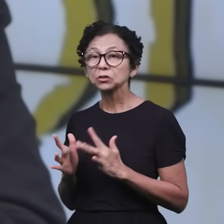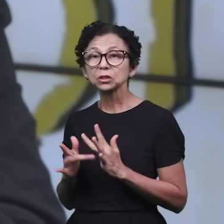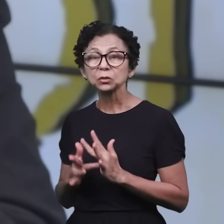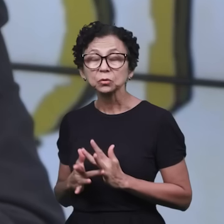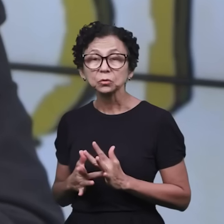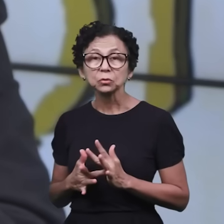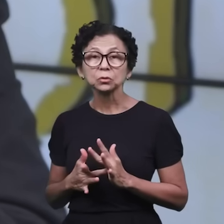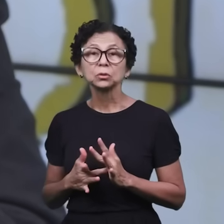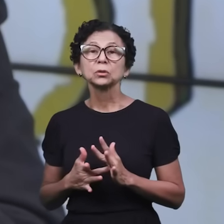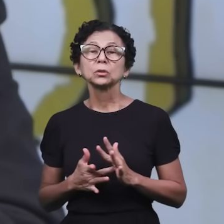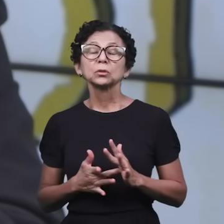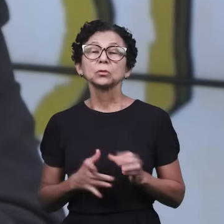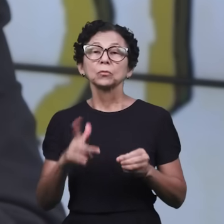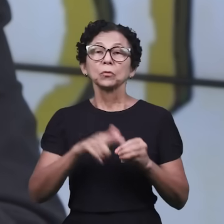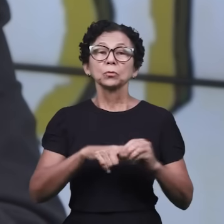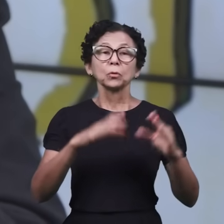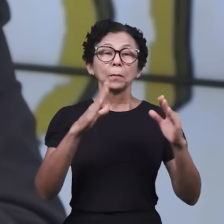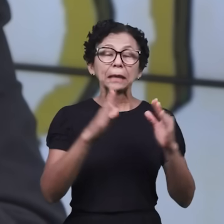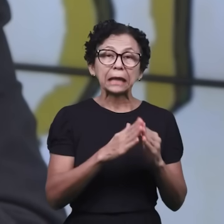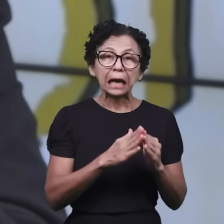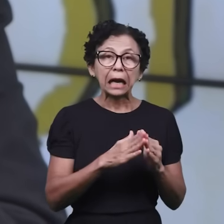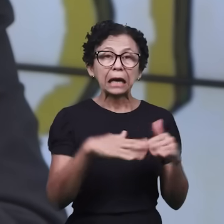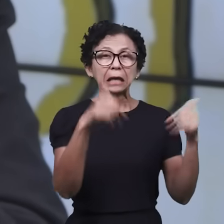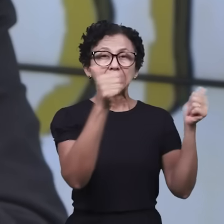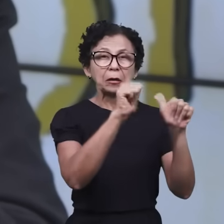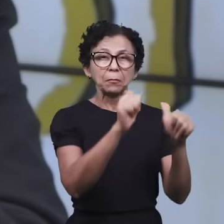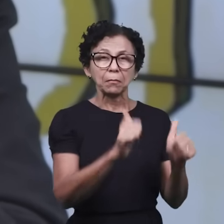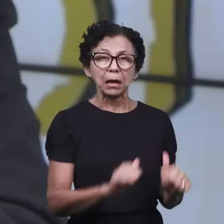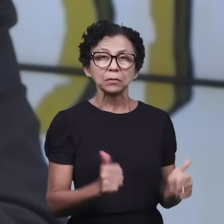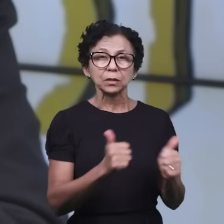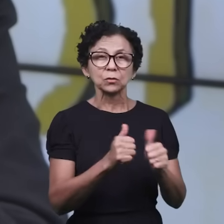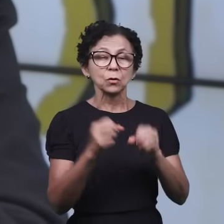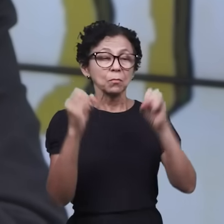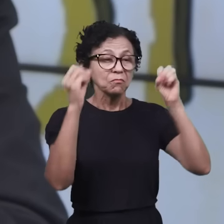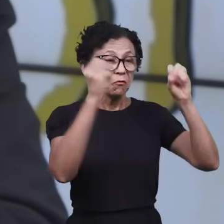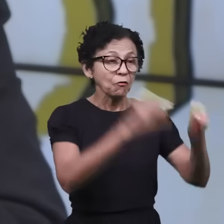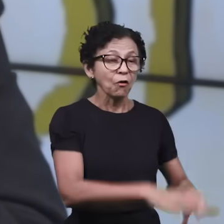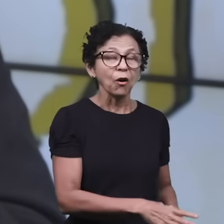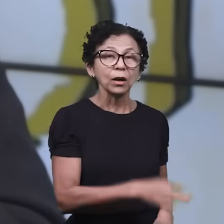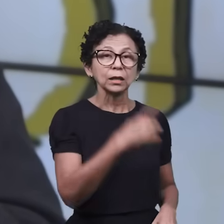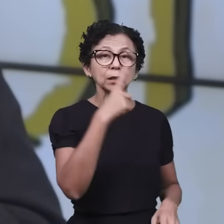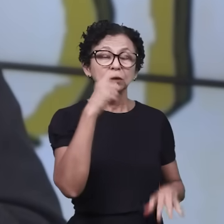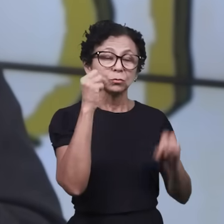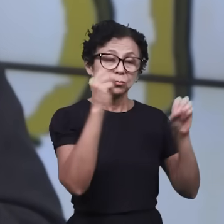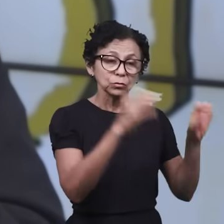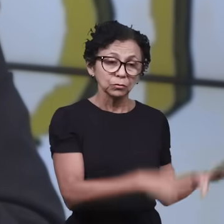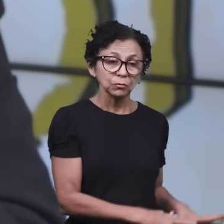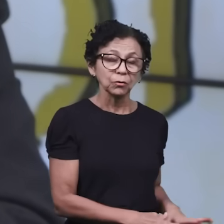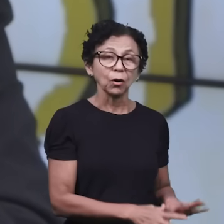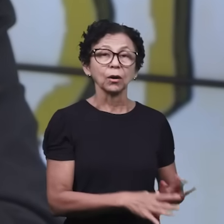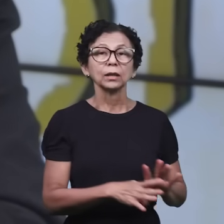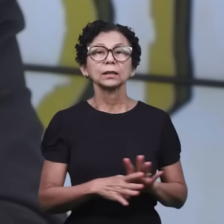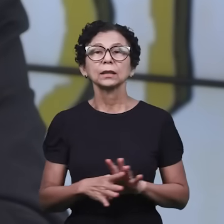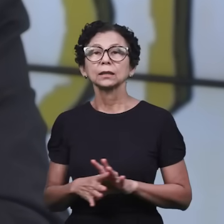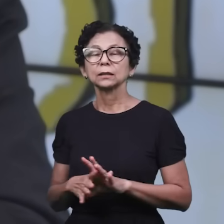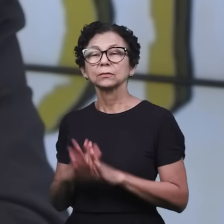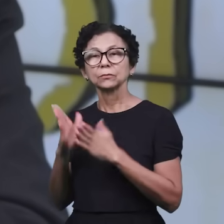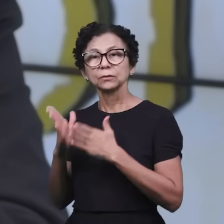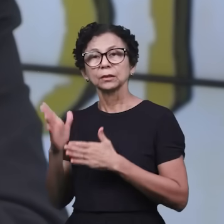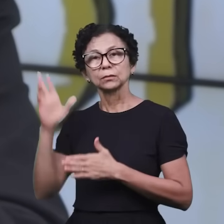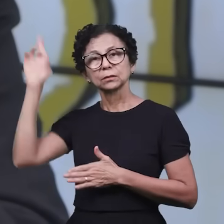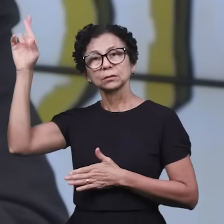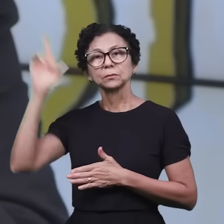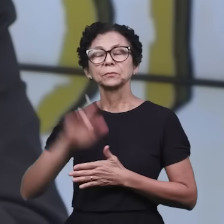da consulta, o senhor dirige lá, às vezes o senhor nos dá uma experiência até maior do que isso, né? Eu já tive